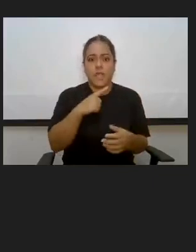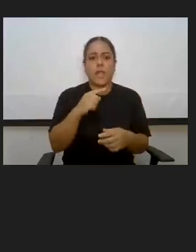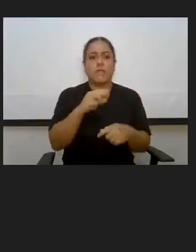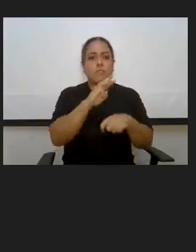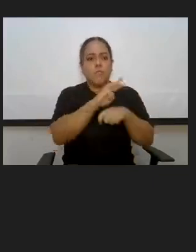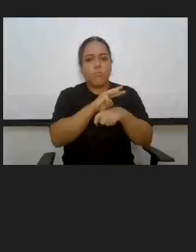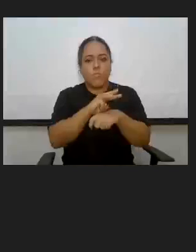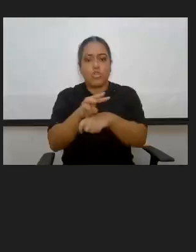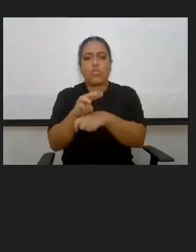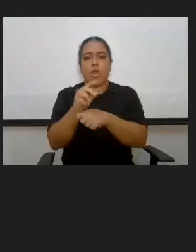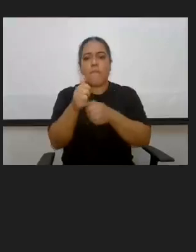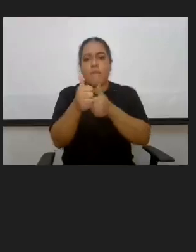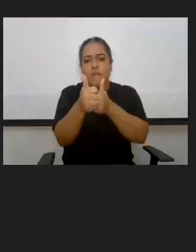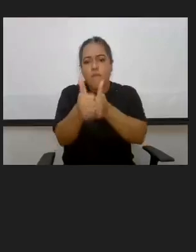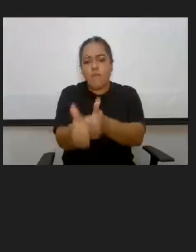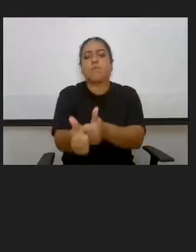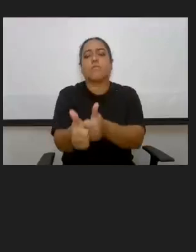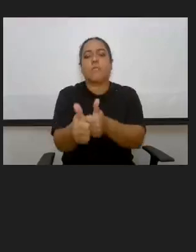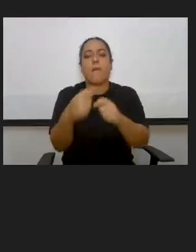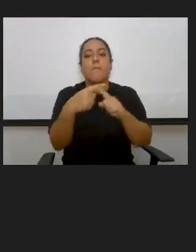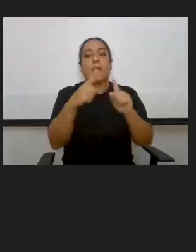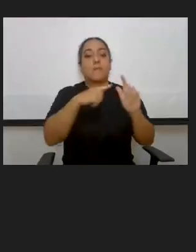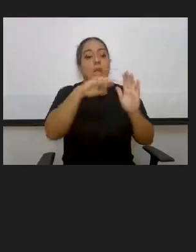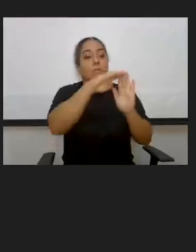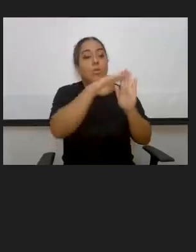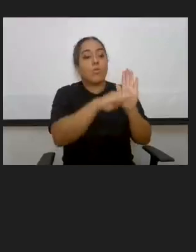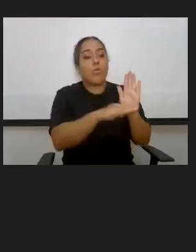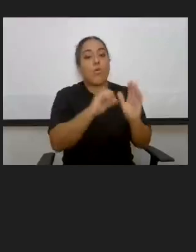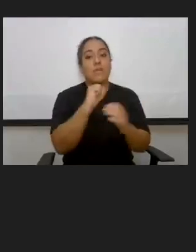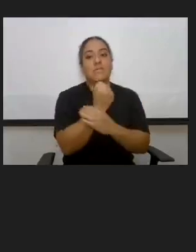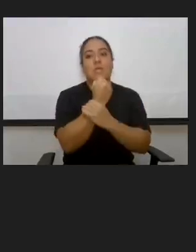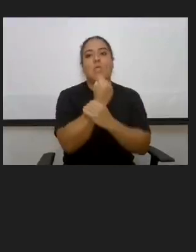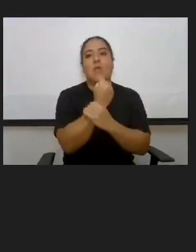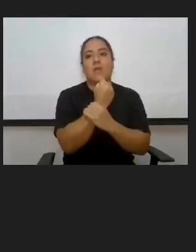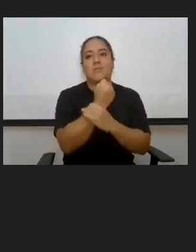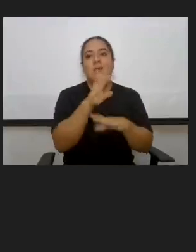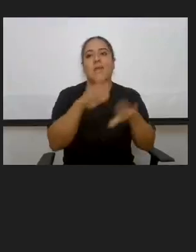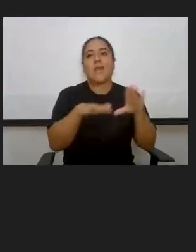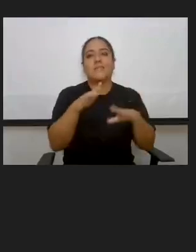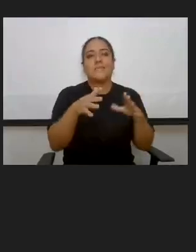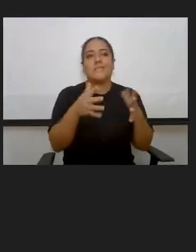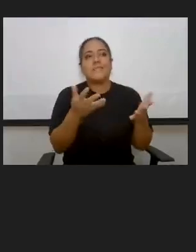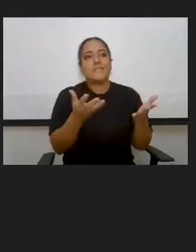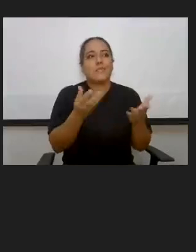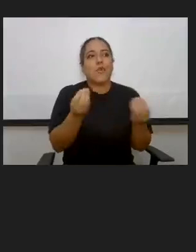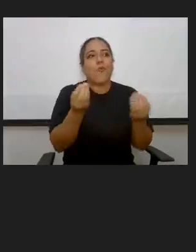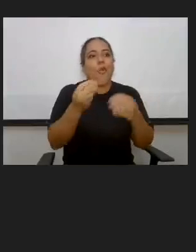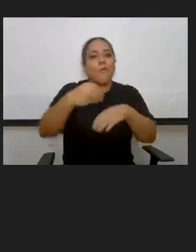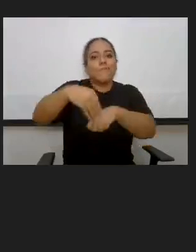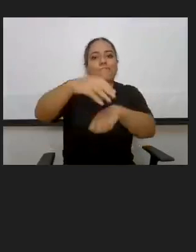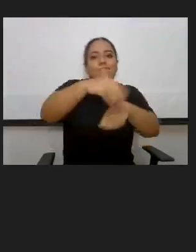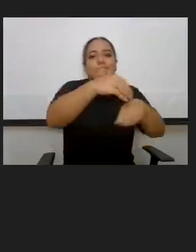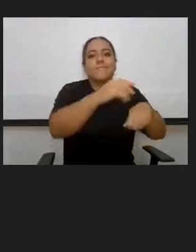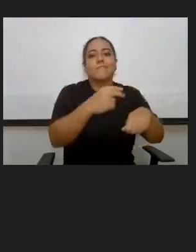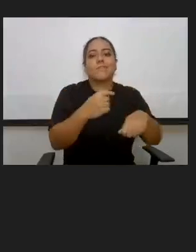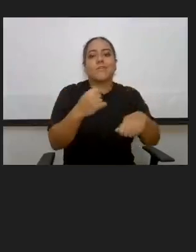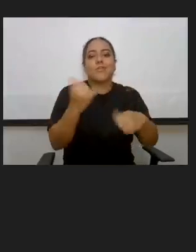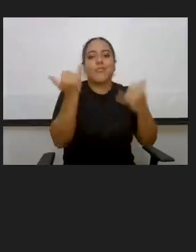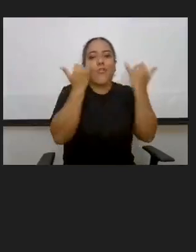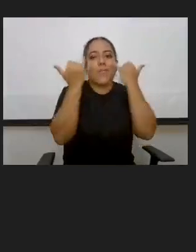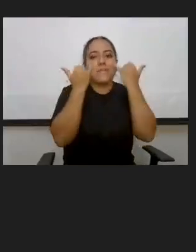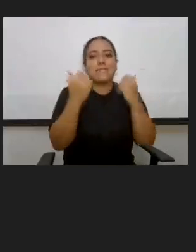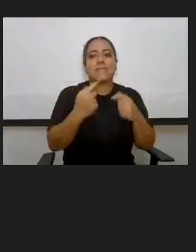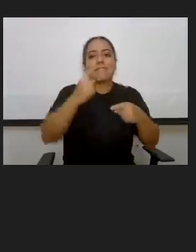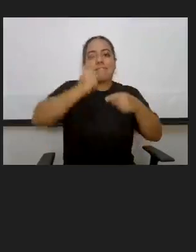sendo feitos, mas é claro que existem protocolos de segurança que nos impedem de socializar algumas questões, mas